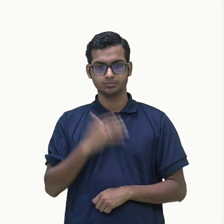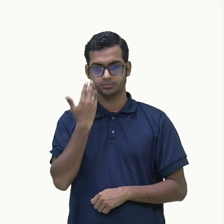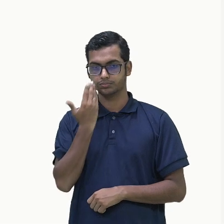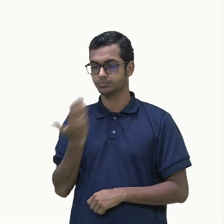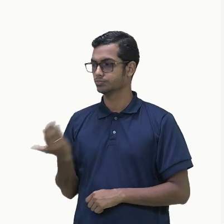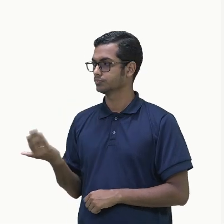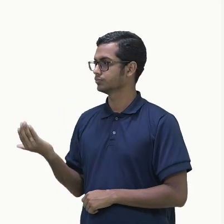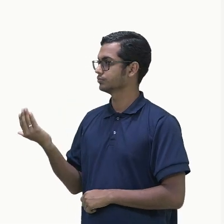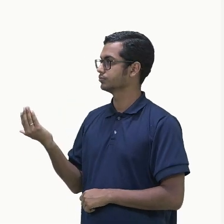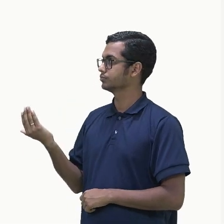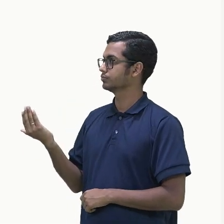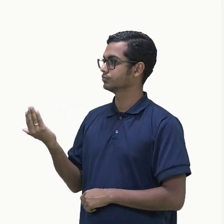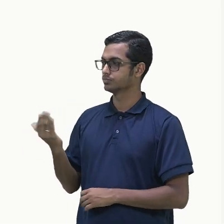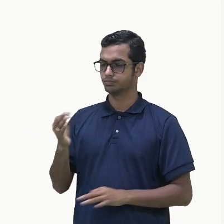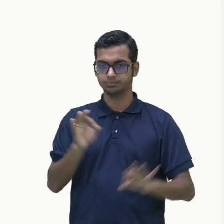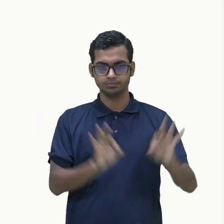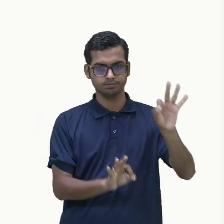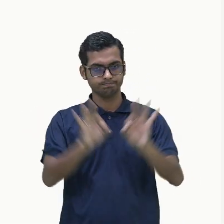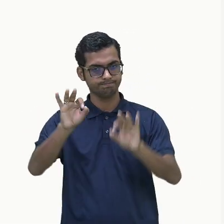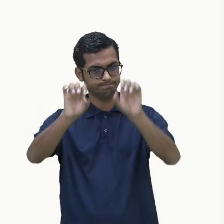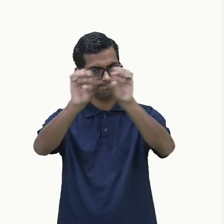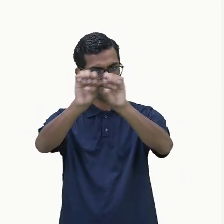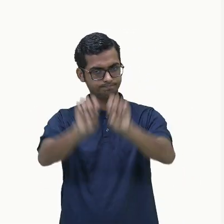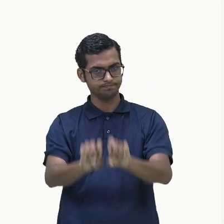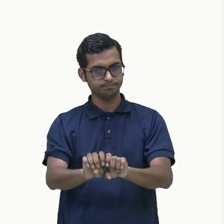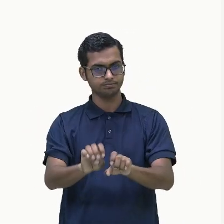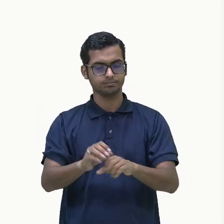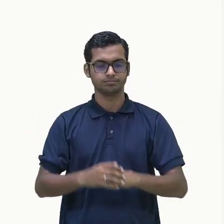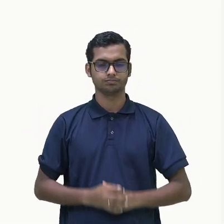vezes 2.